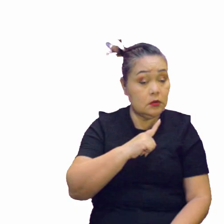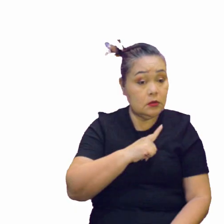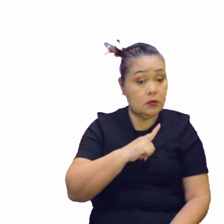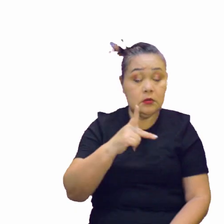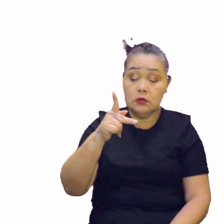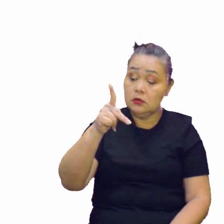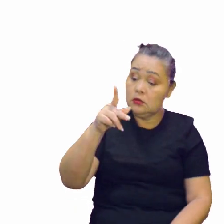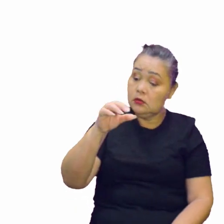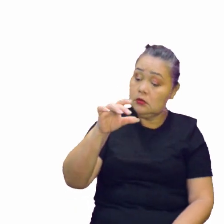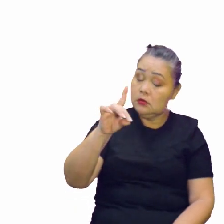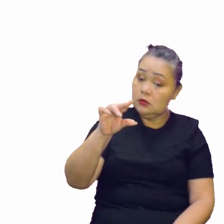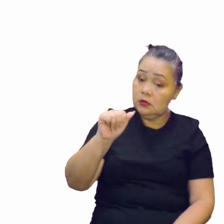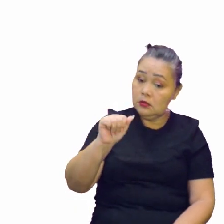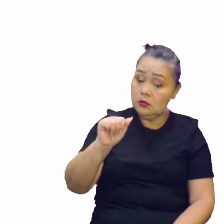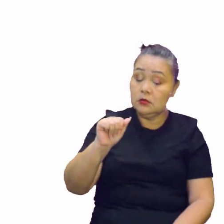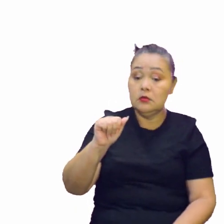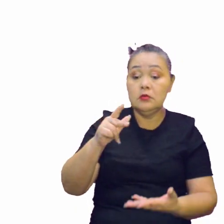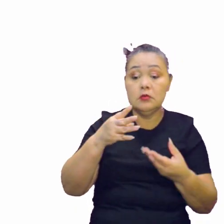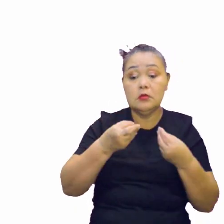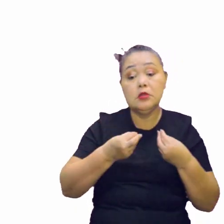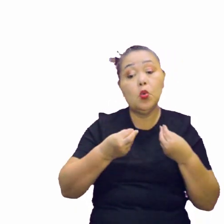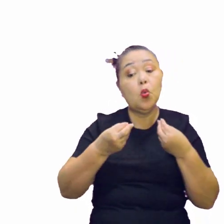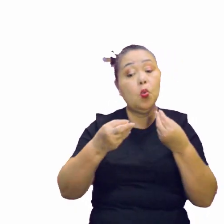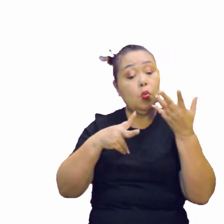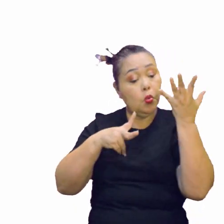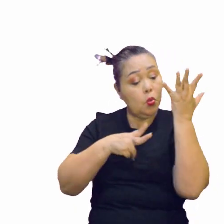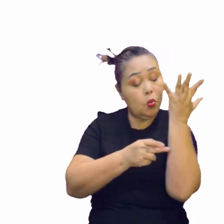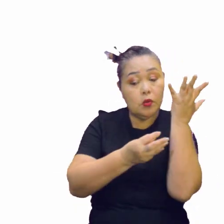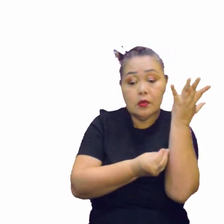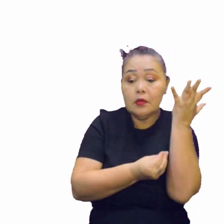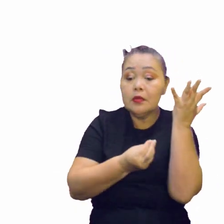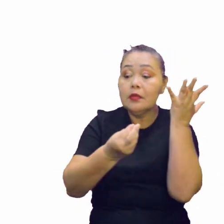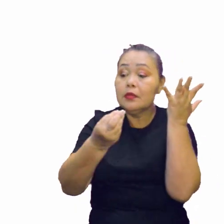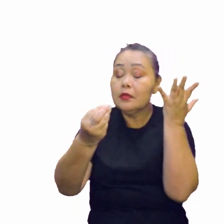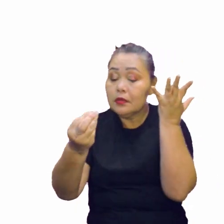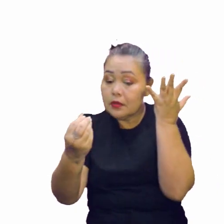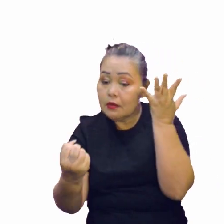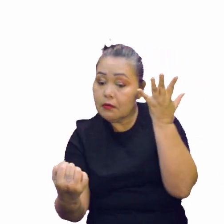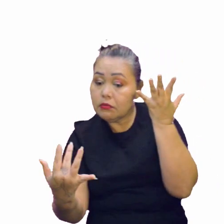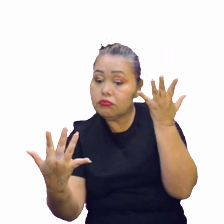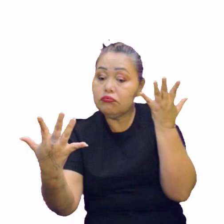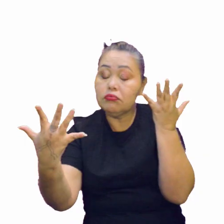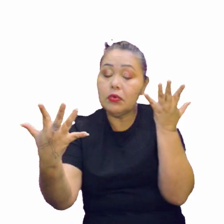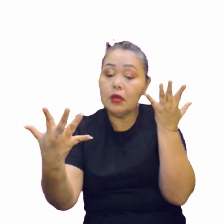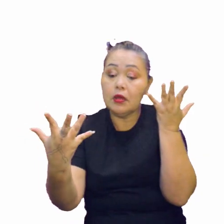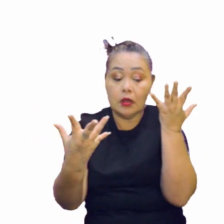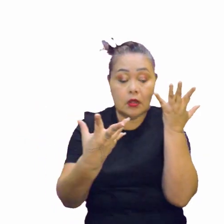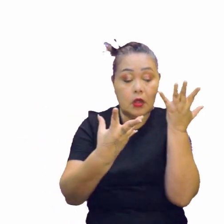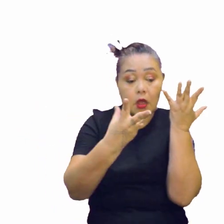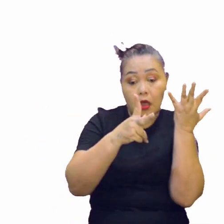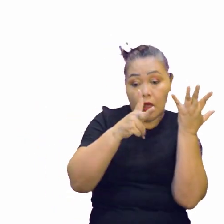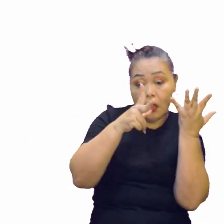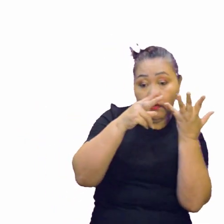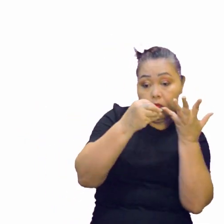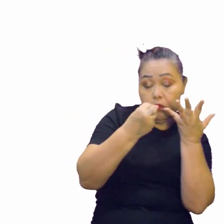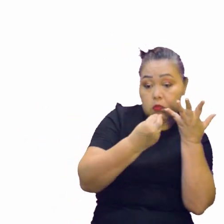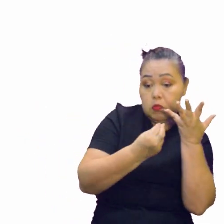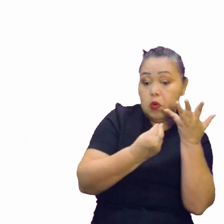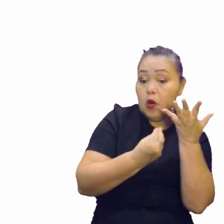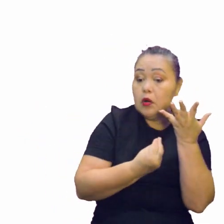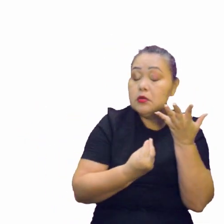de condução, podas de formação, podas